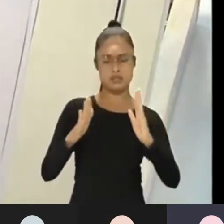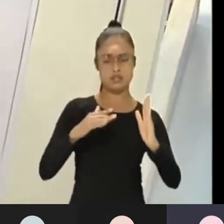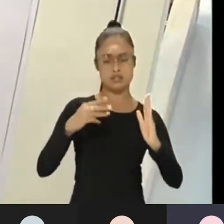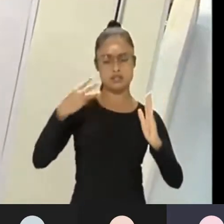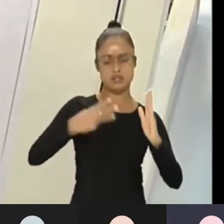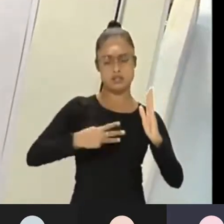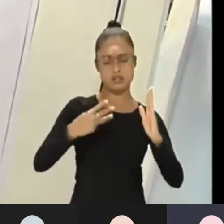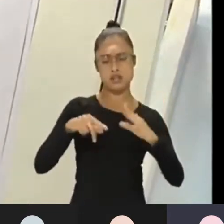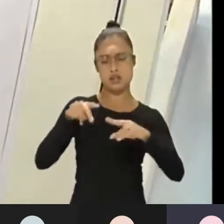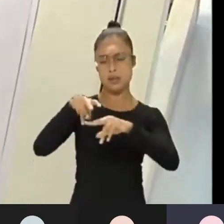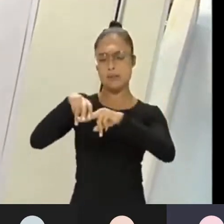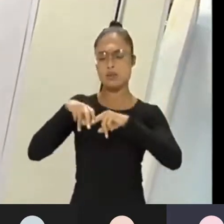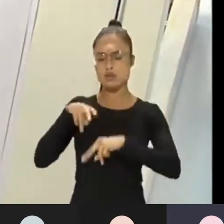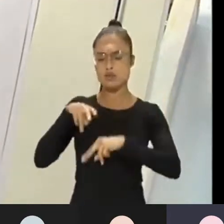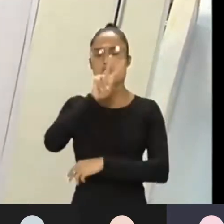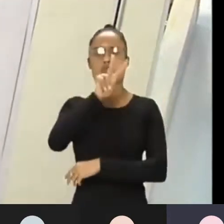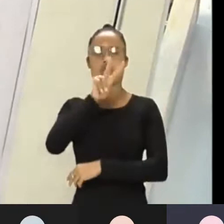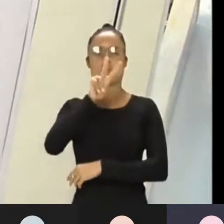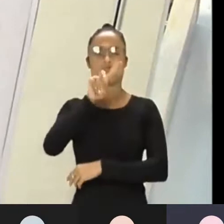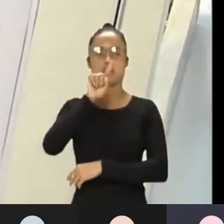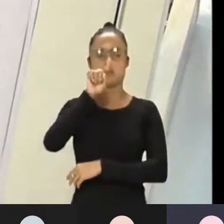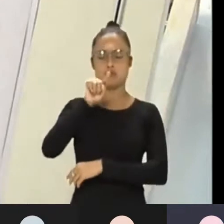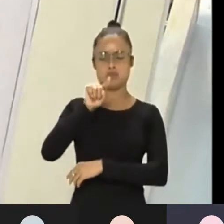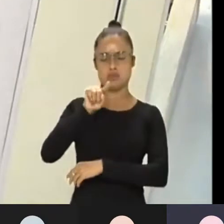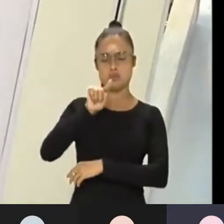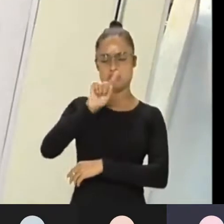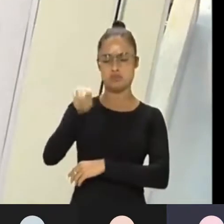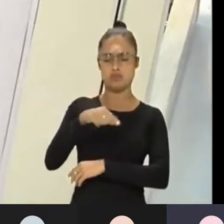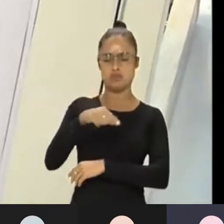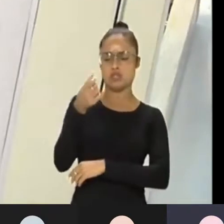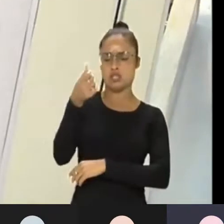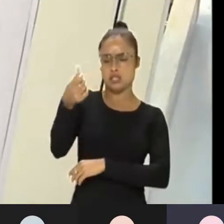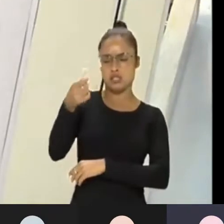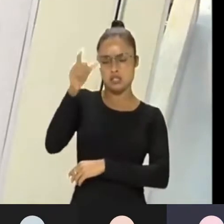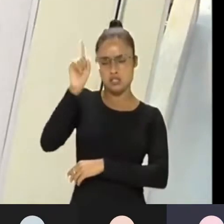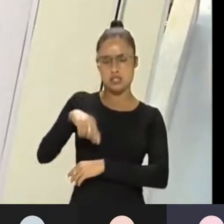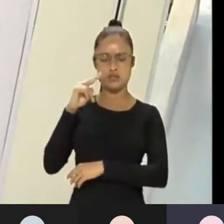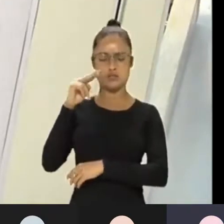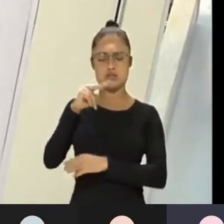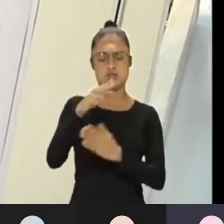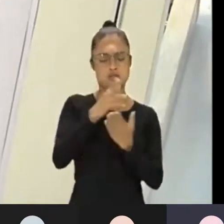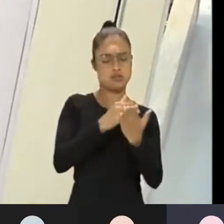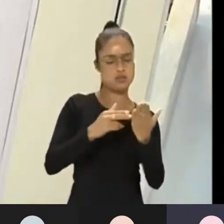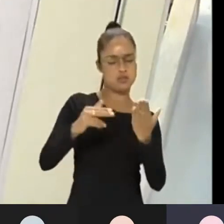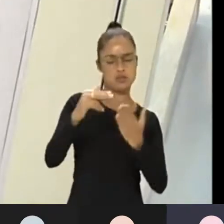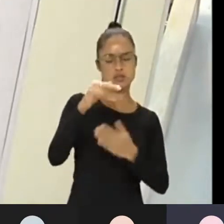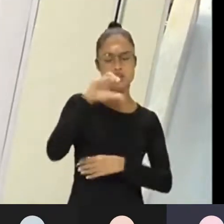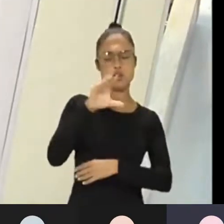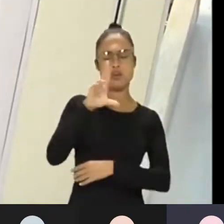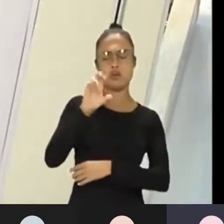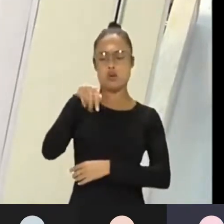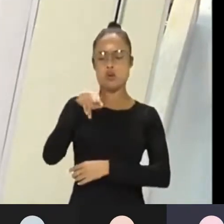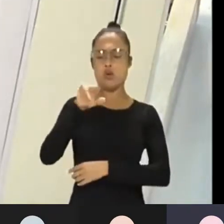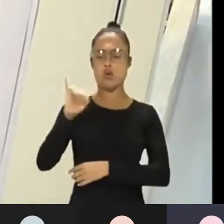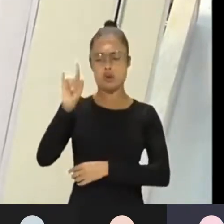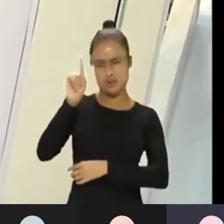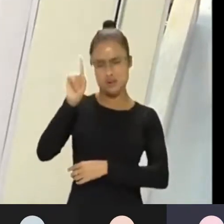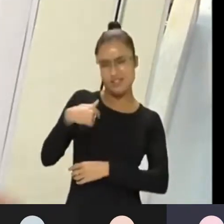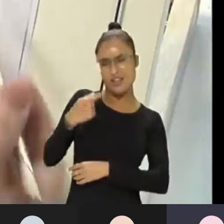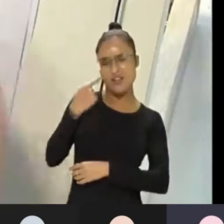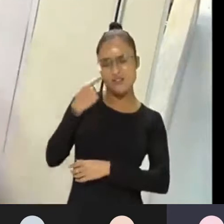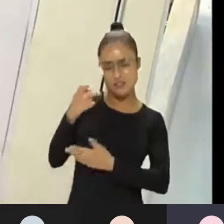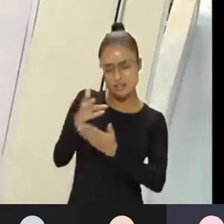2,6, eu fecho o sólido e vai formar o 3D. Esse é um croquis. Eu estou apenas explicando